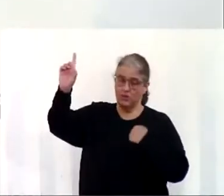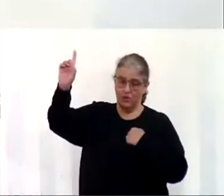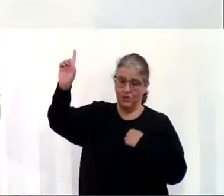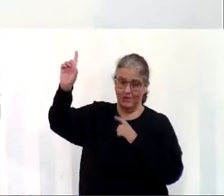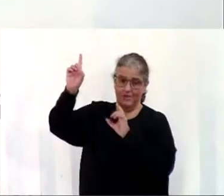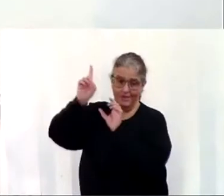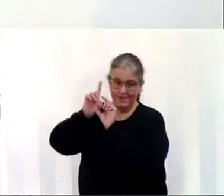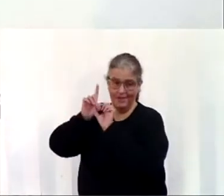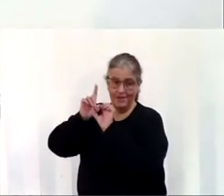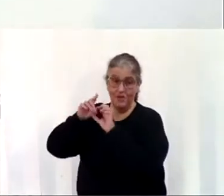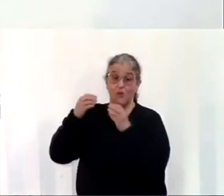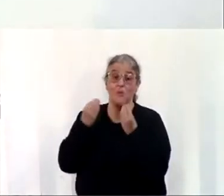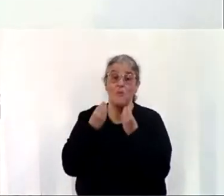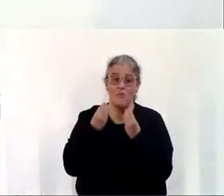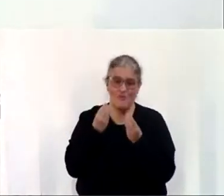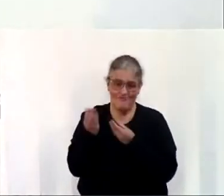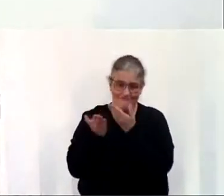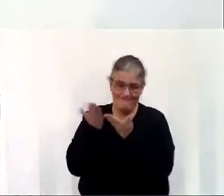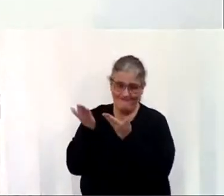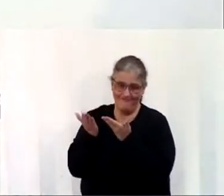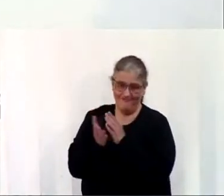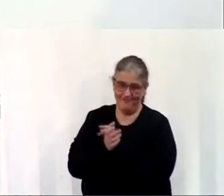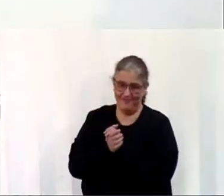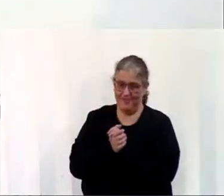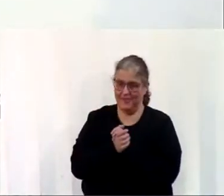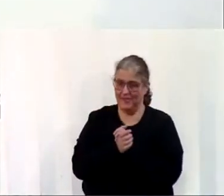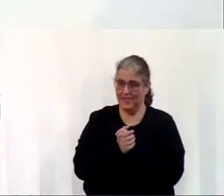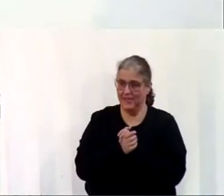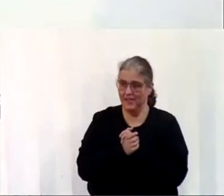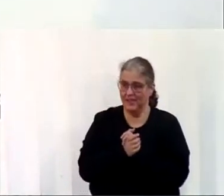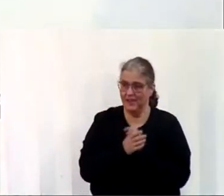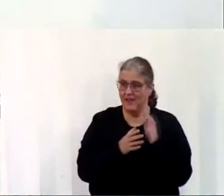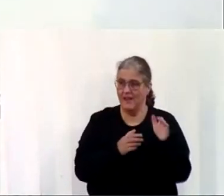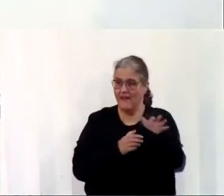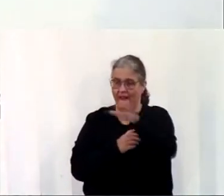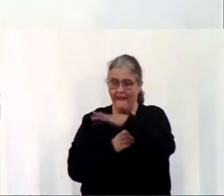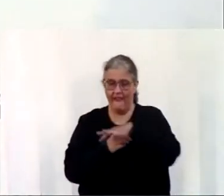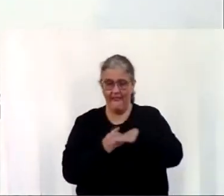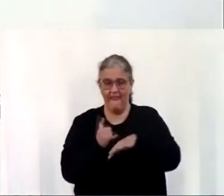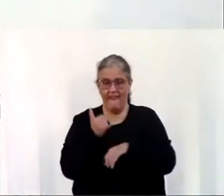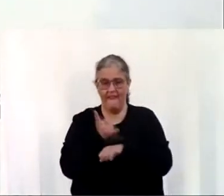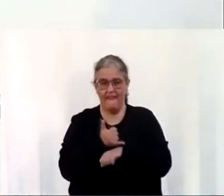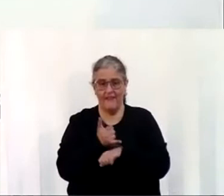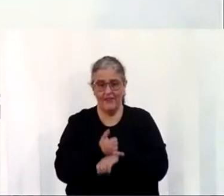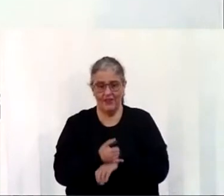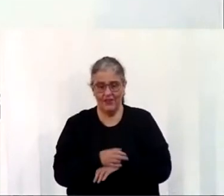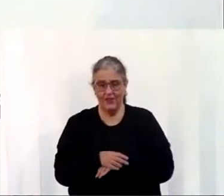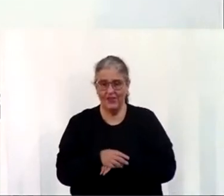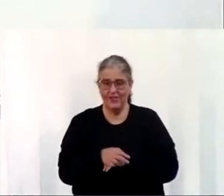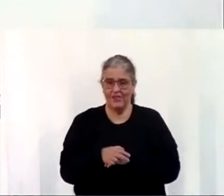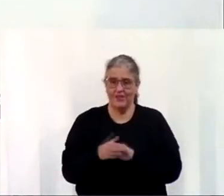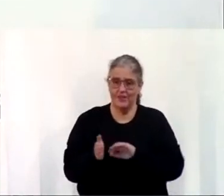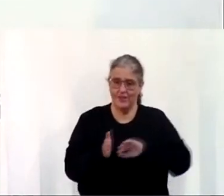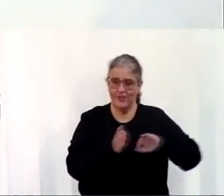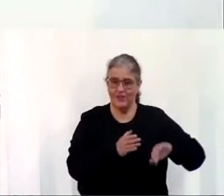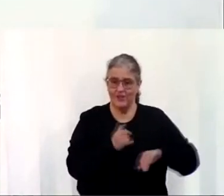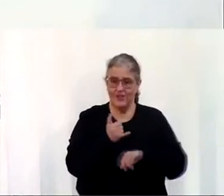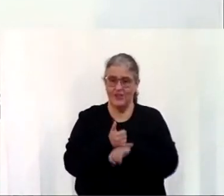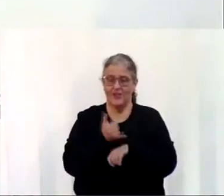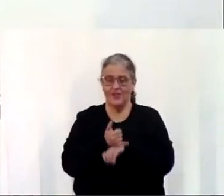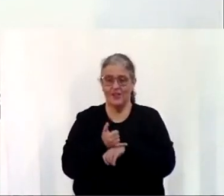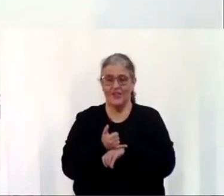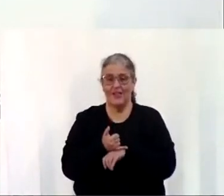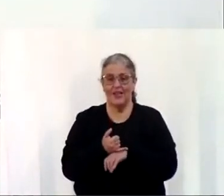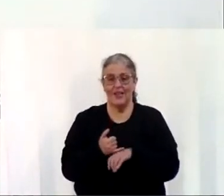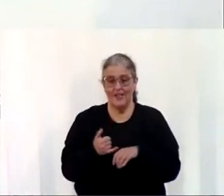pastoral, nosso conselho, nossa junta diaconal, toda a nossa liderança, fazemos todos os votos para que a tua relação com Deus esteja melhorando a